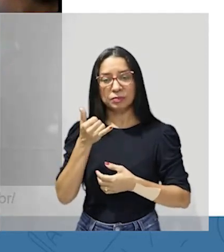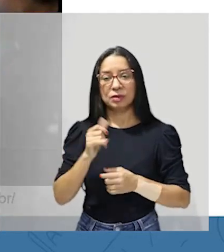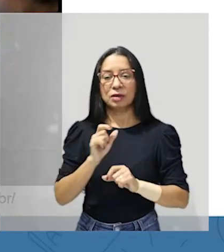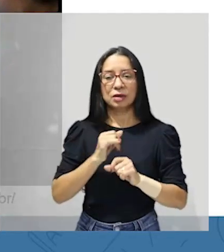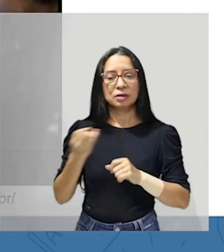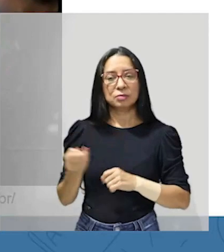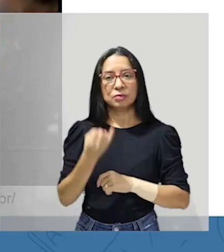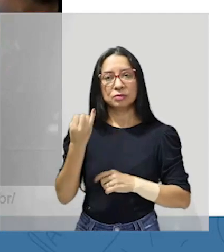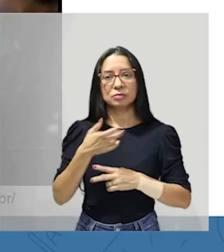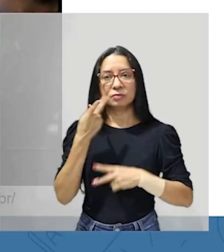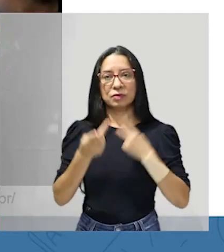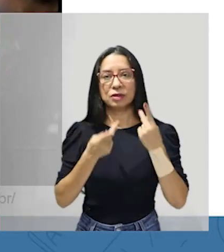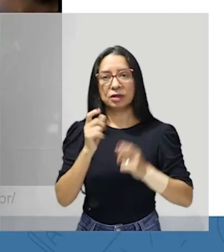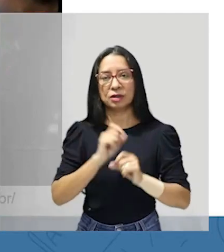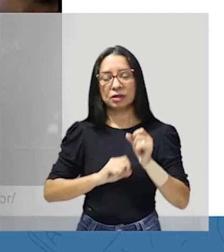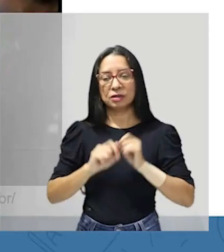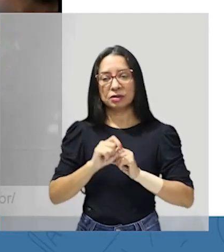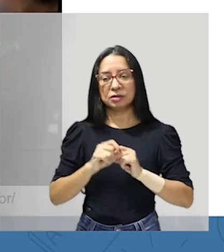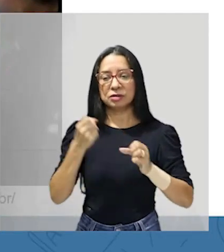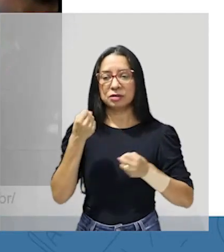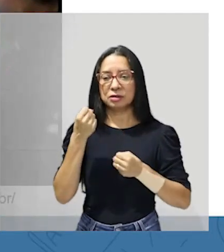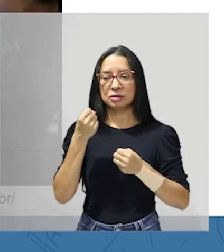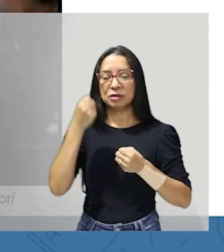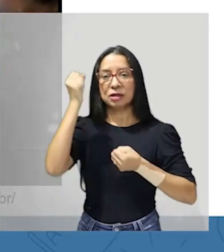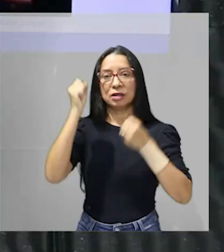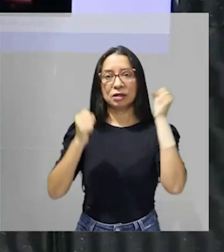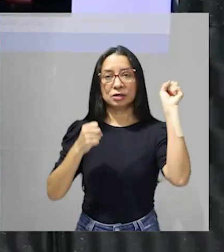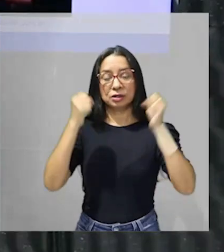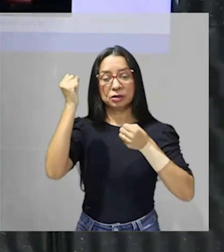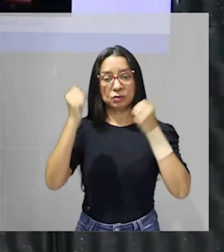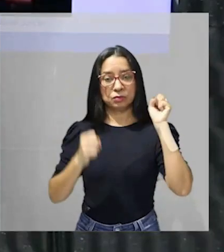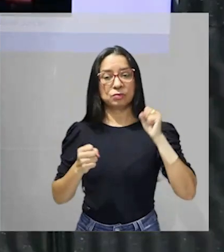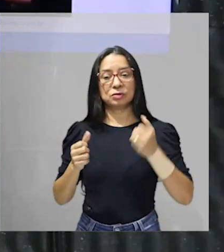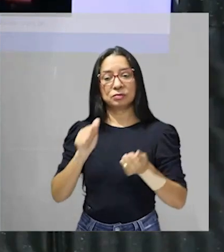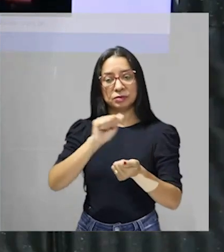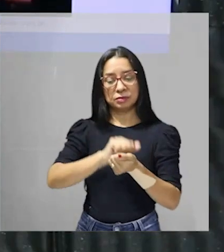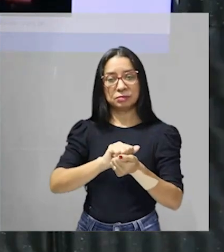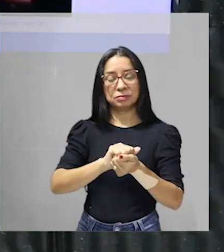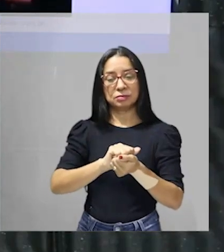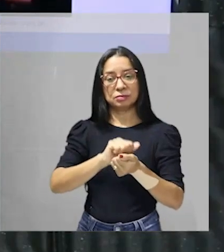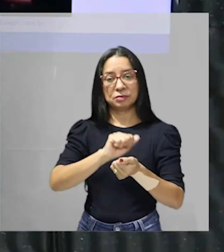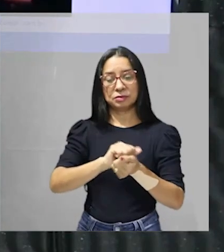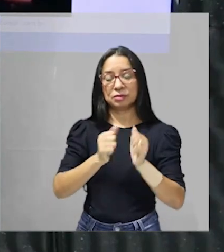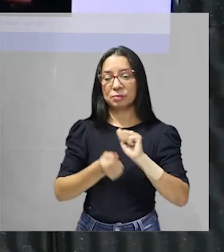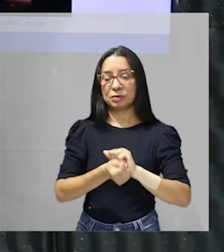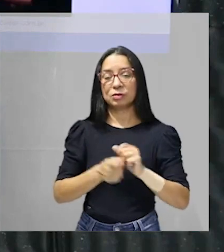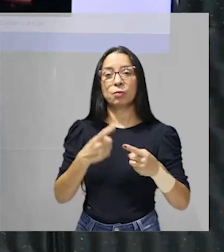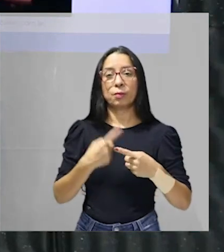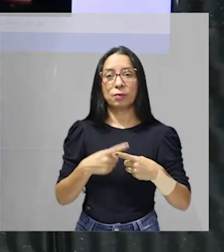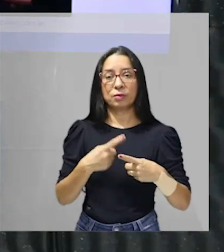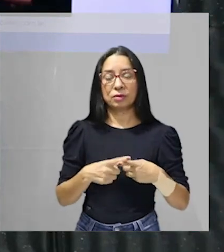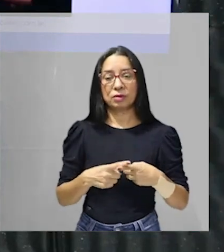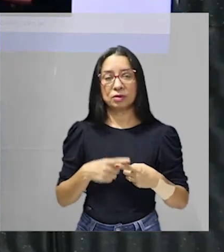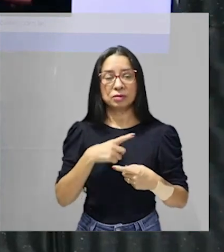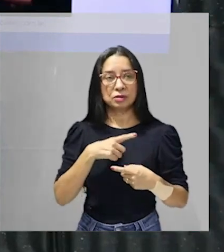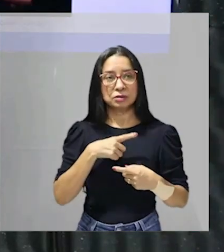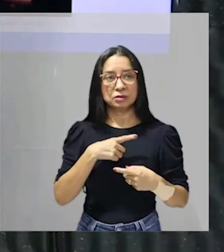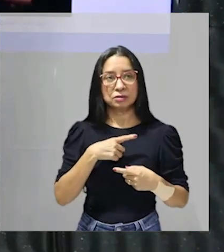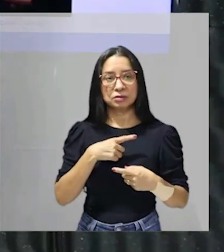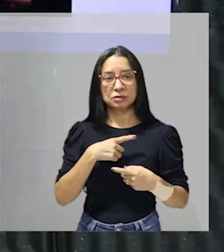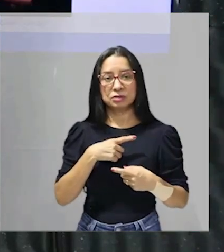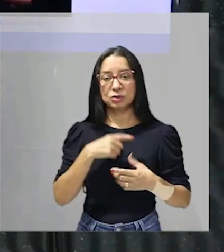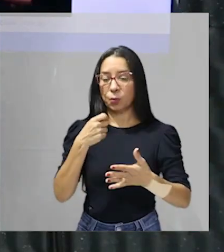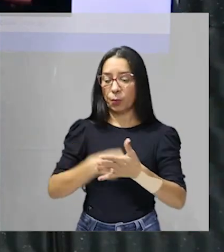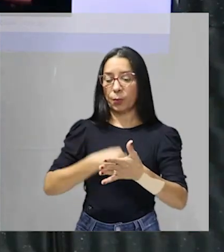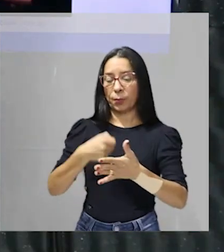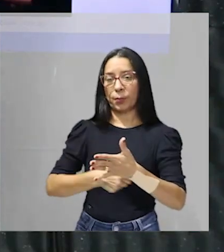Eletrônicos é que essa indústria esse mercado ele vem se adaptando Vista adaptando porque porque tem sido batido